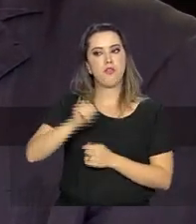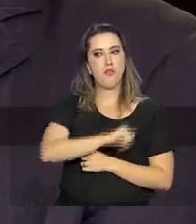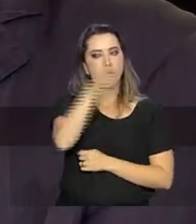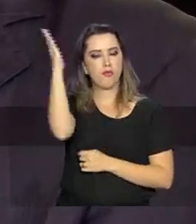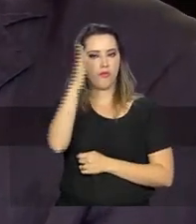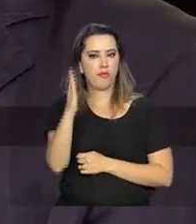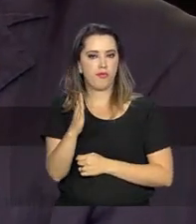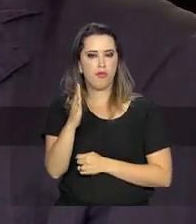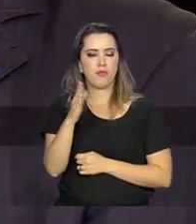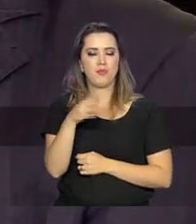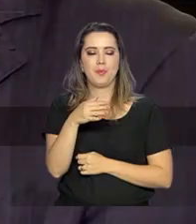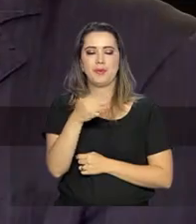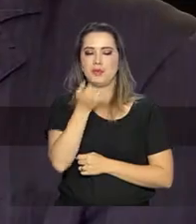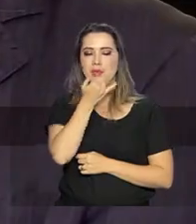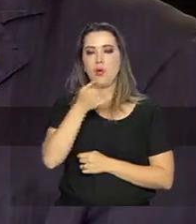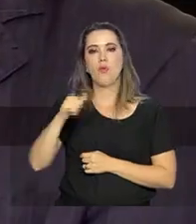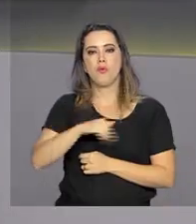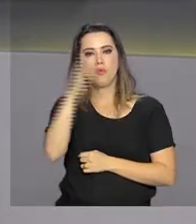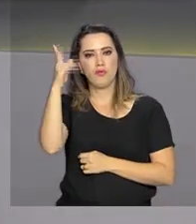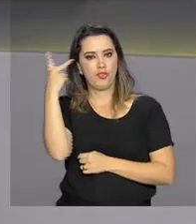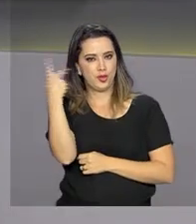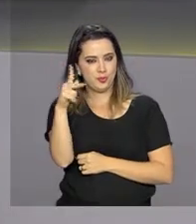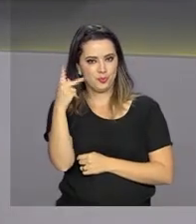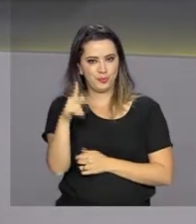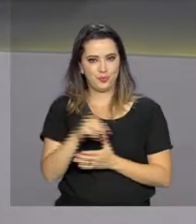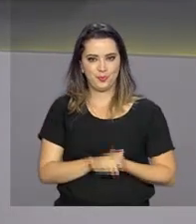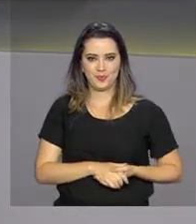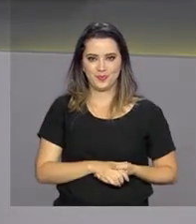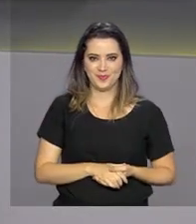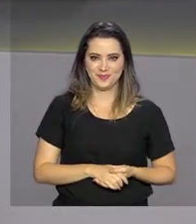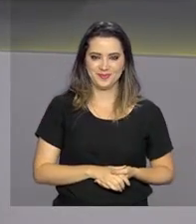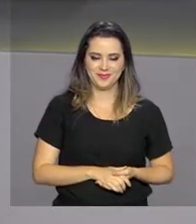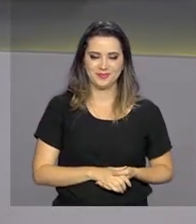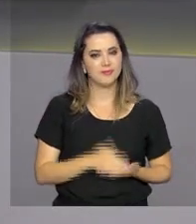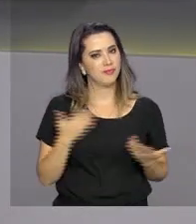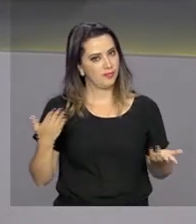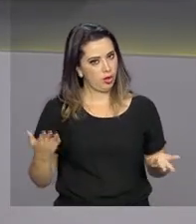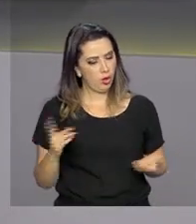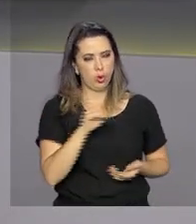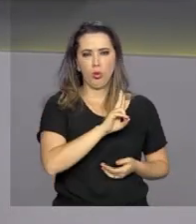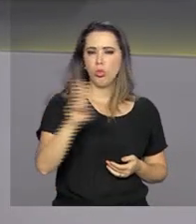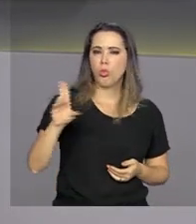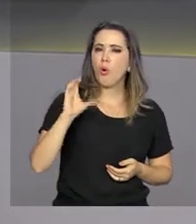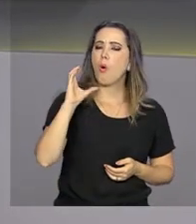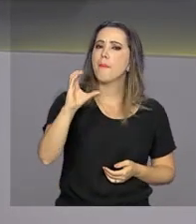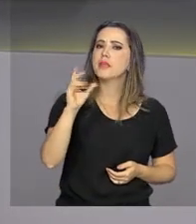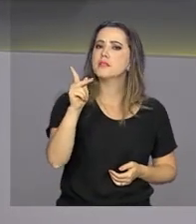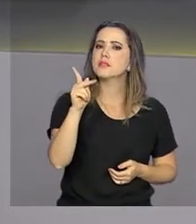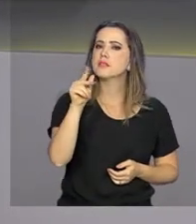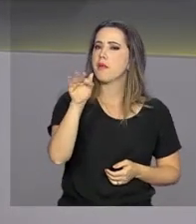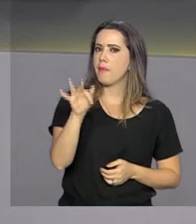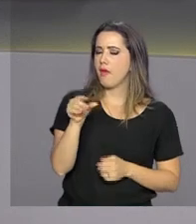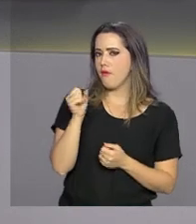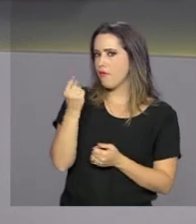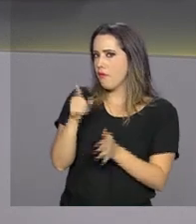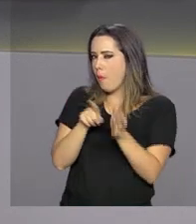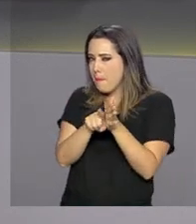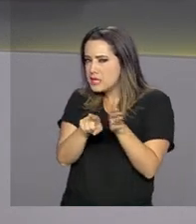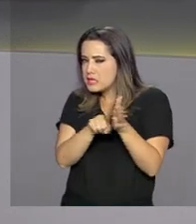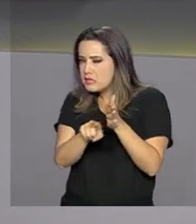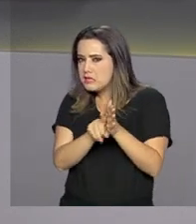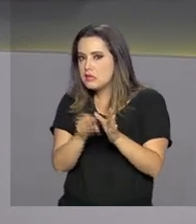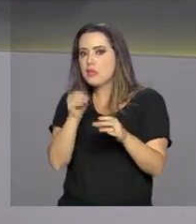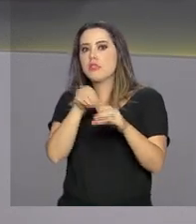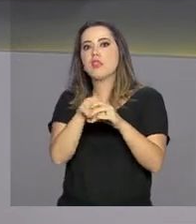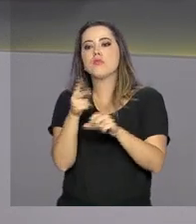e frangueiro ea imprensa nacional nome cpf aquela pesquisa sobre o destino das próximas